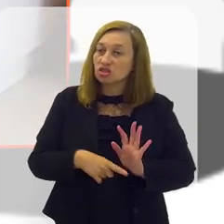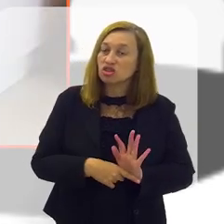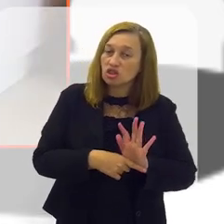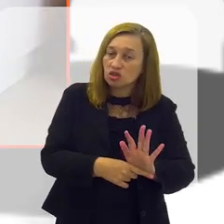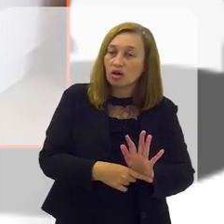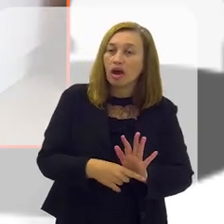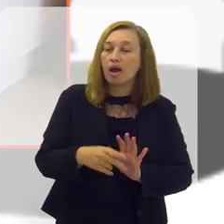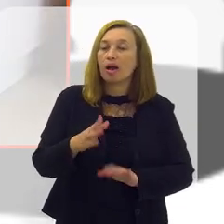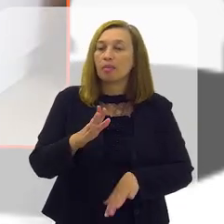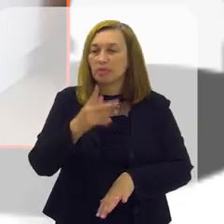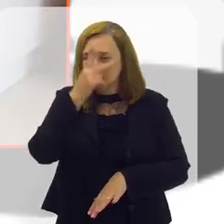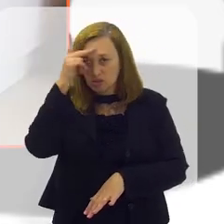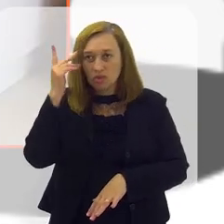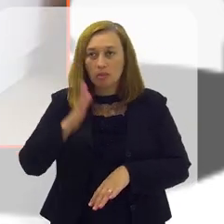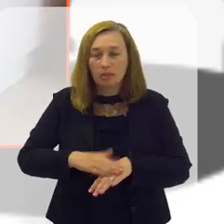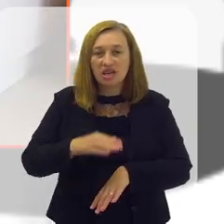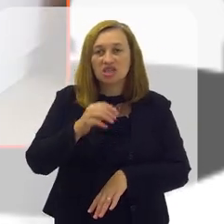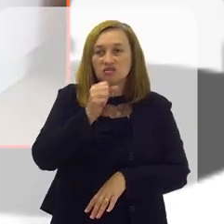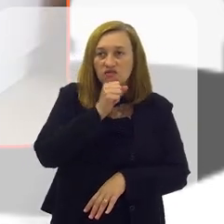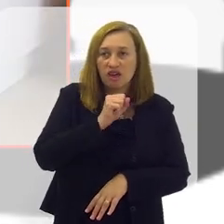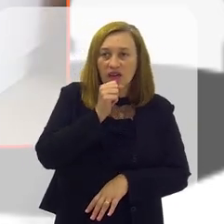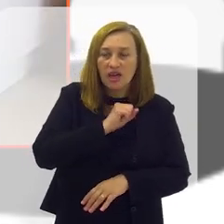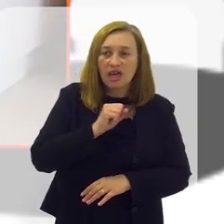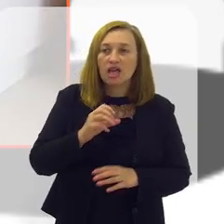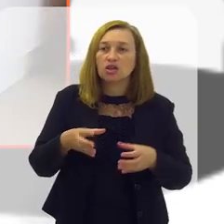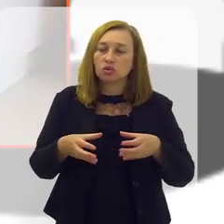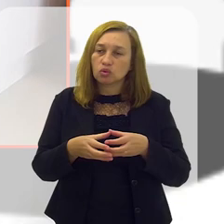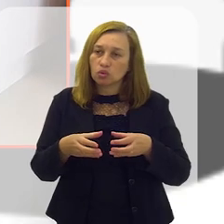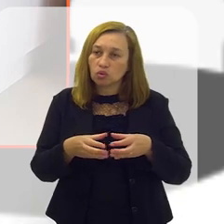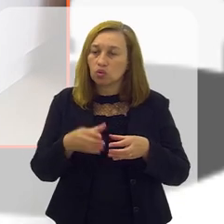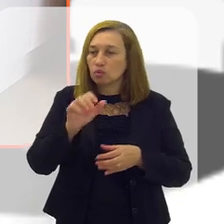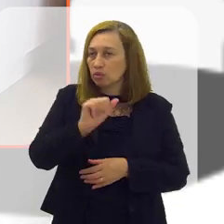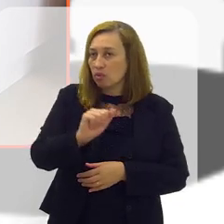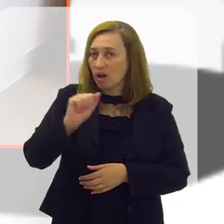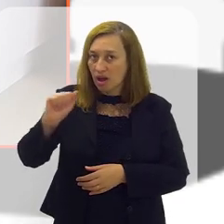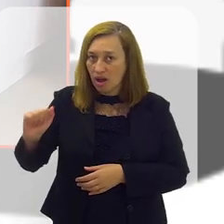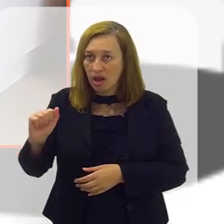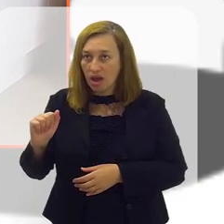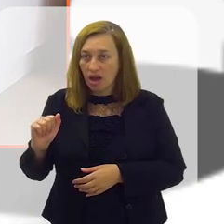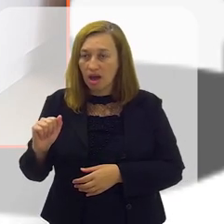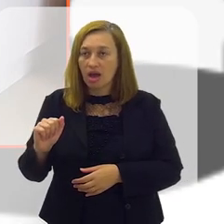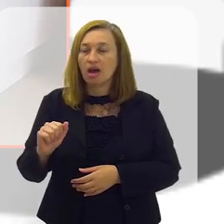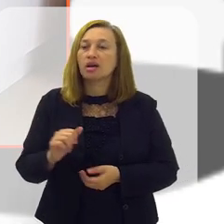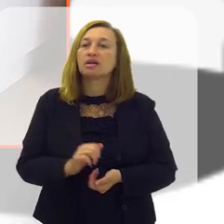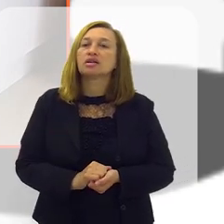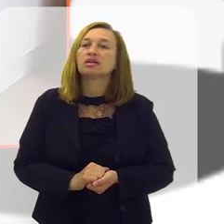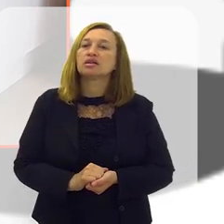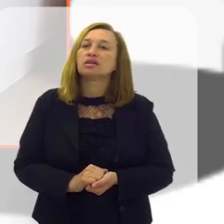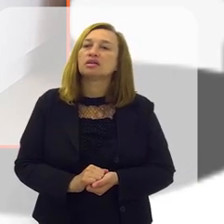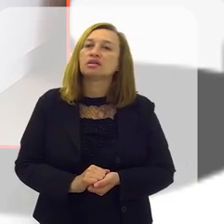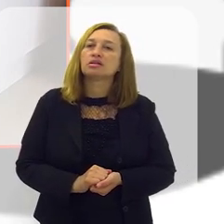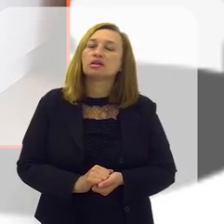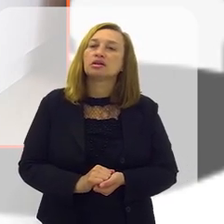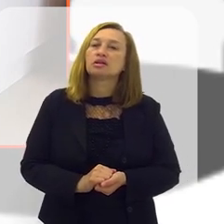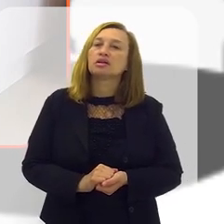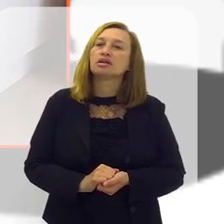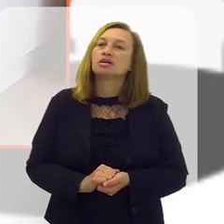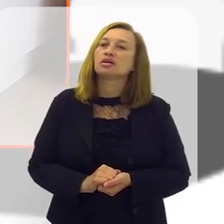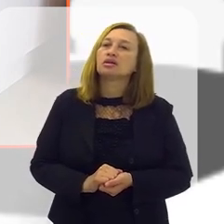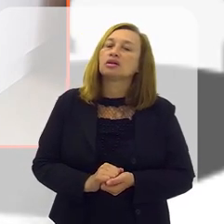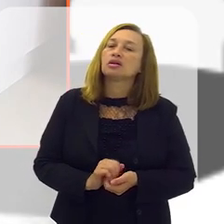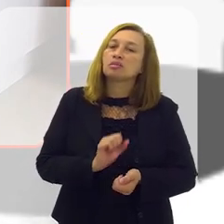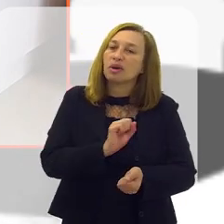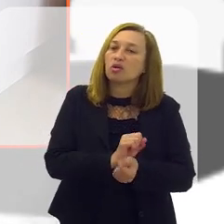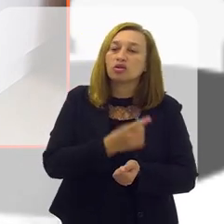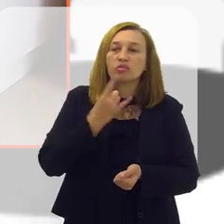falei mais experiente, né? Para quem não nos ouviu, aquela pessoa mais experiente na recuperação, ela pode